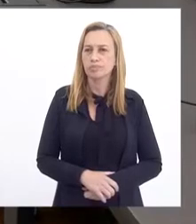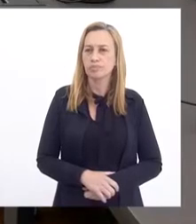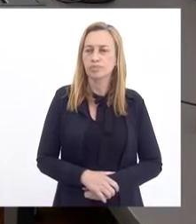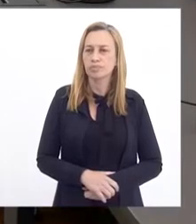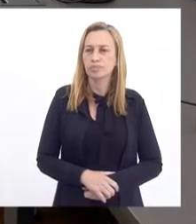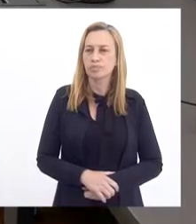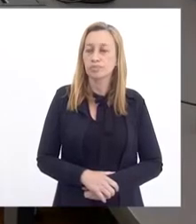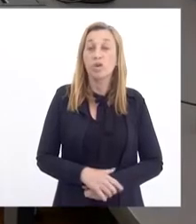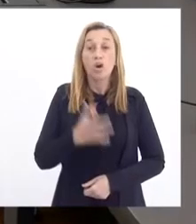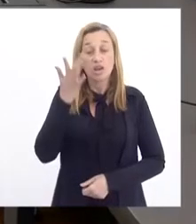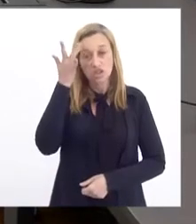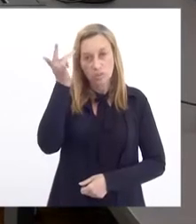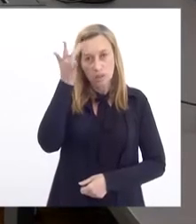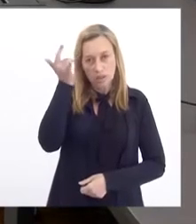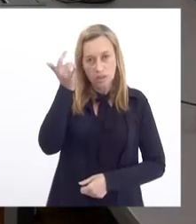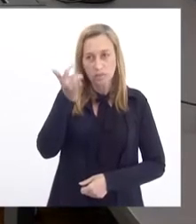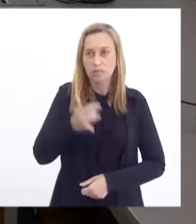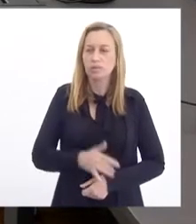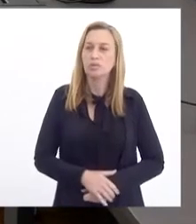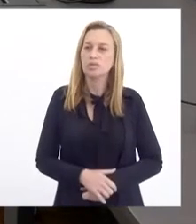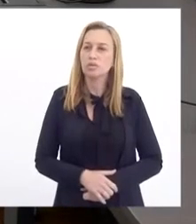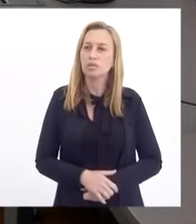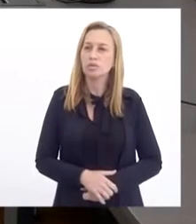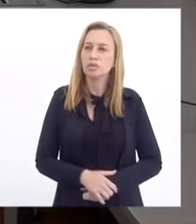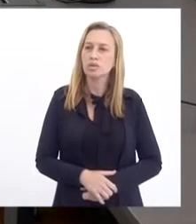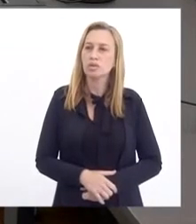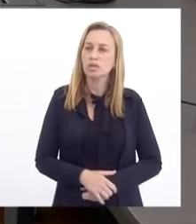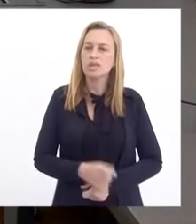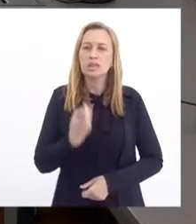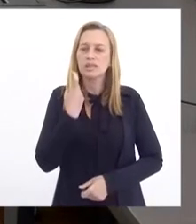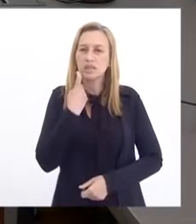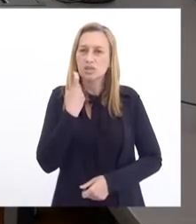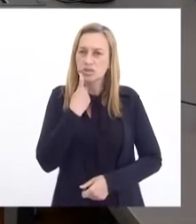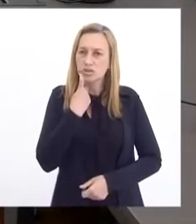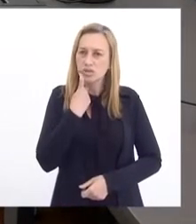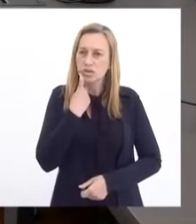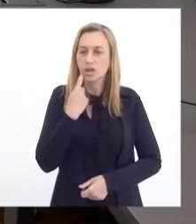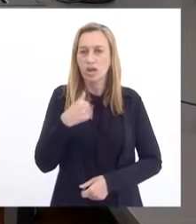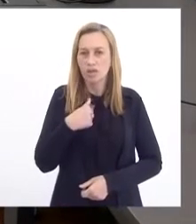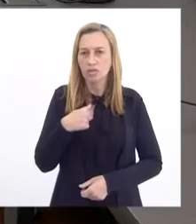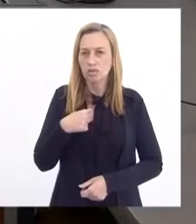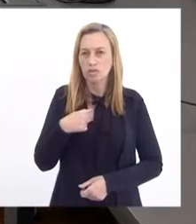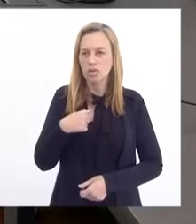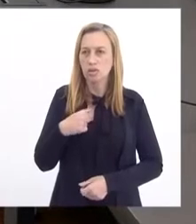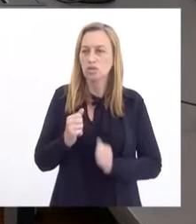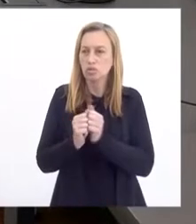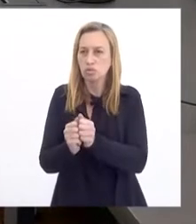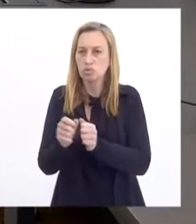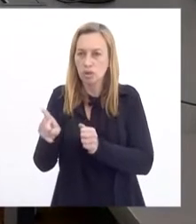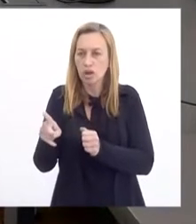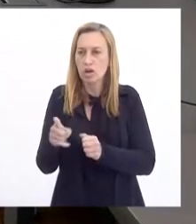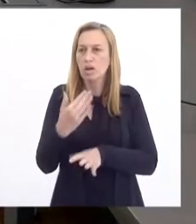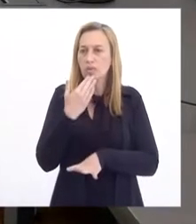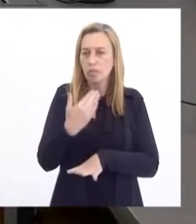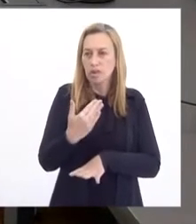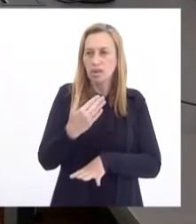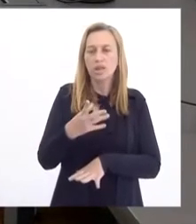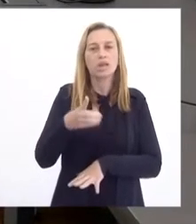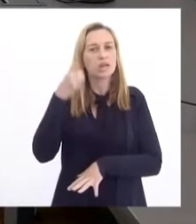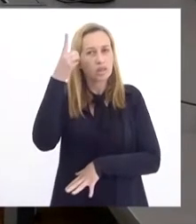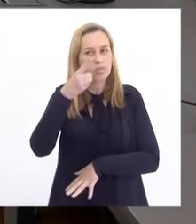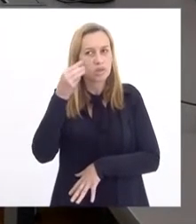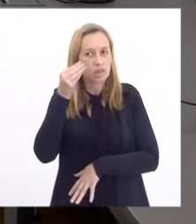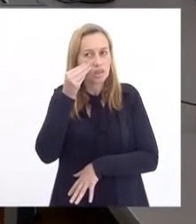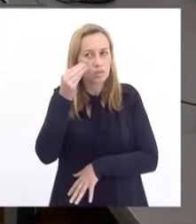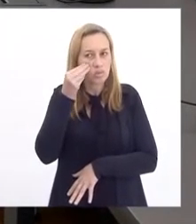E essa de amanhã, eu na sexta-feira eu participarei, mas eu quero solicitar que a deputada Mônica